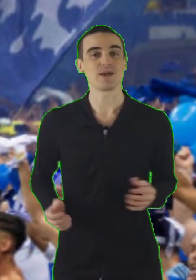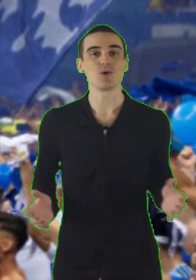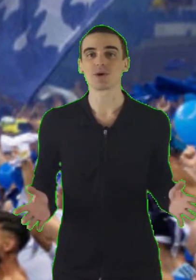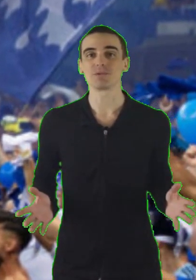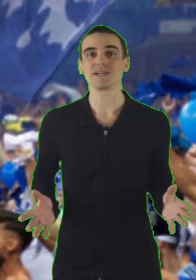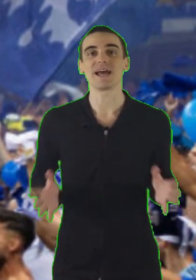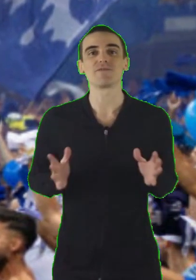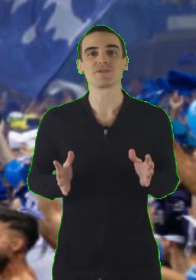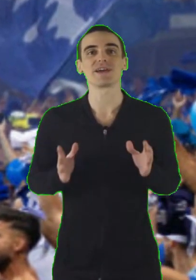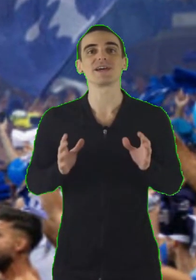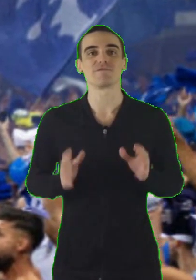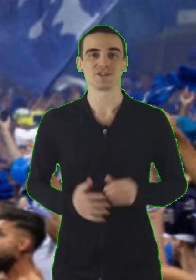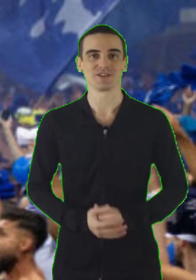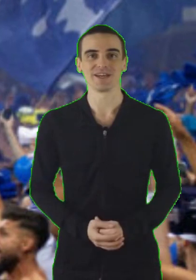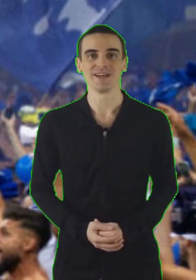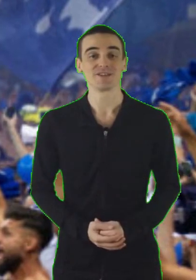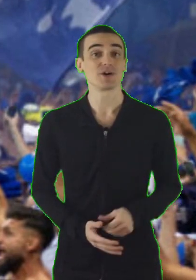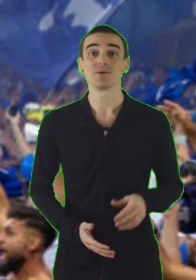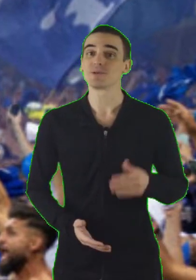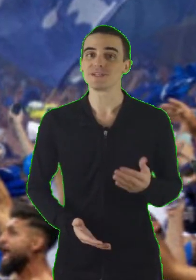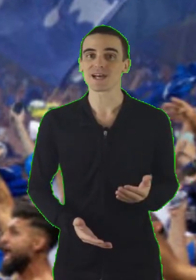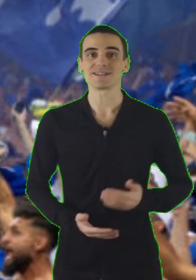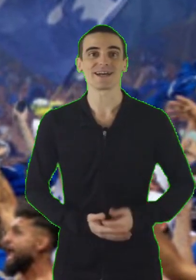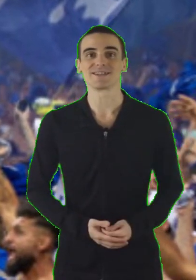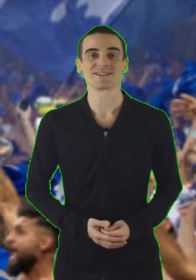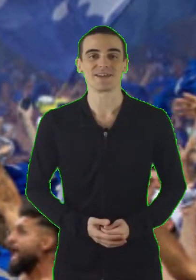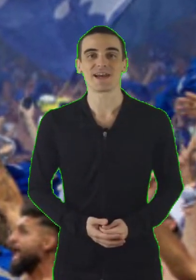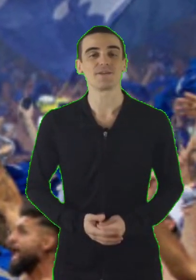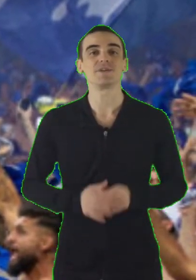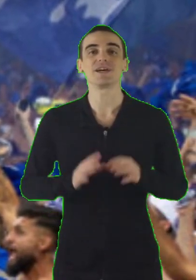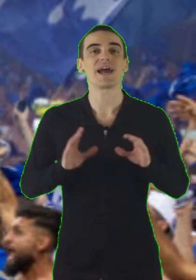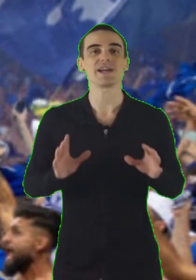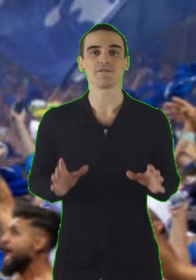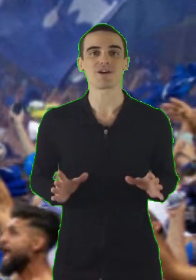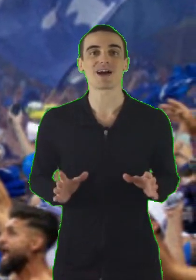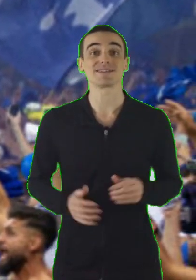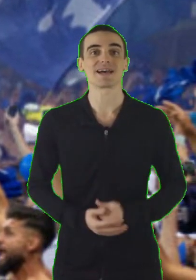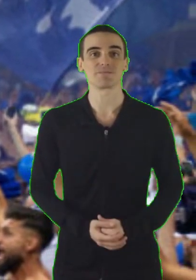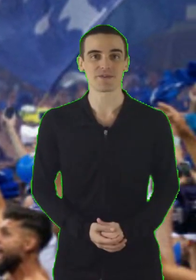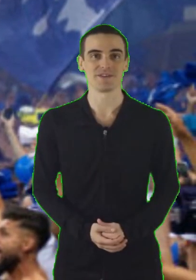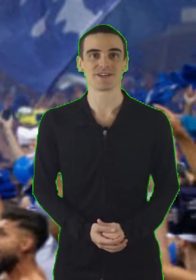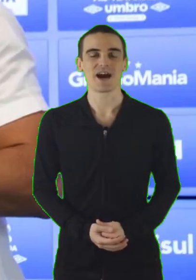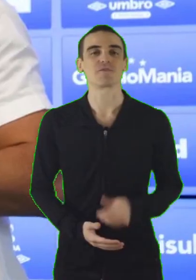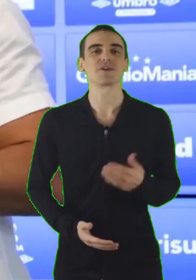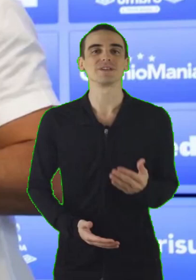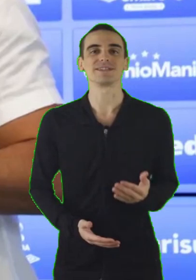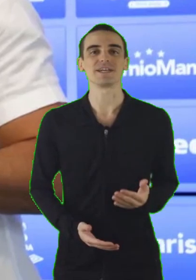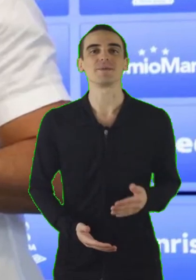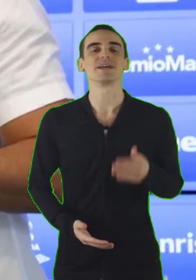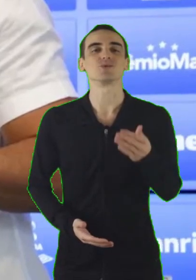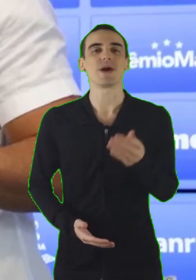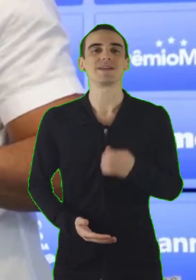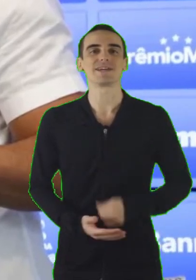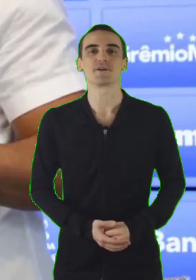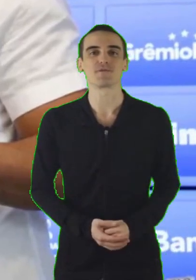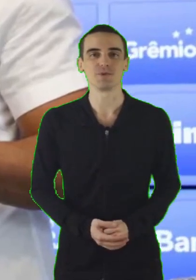nesse vídeo para o YouTube e continuar divulgando essas informações para você obrigado continuando o meia louca